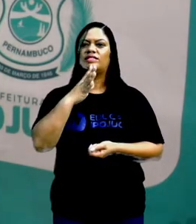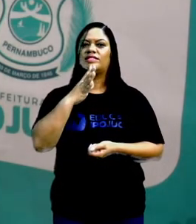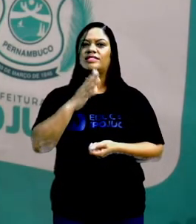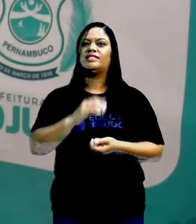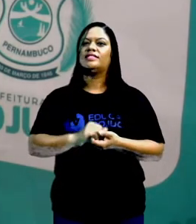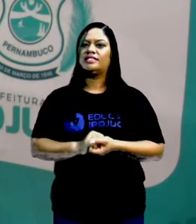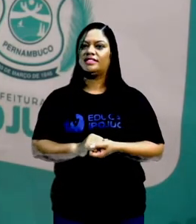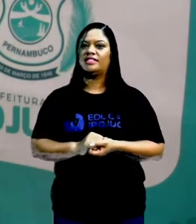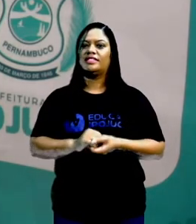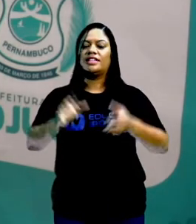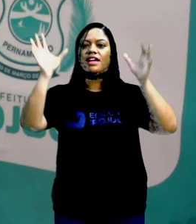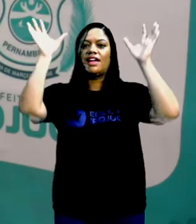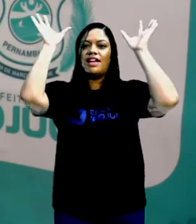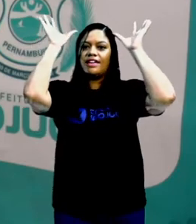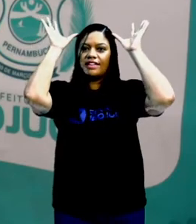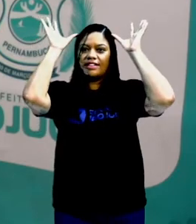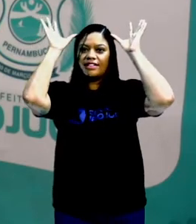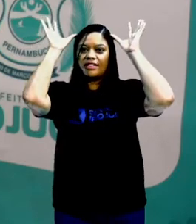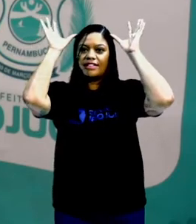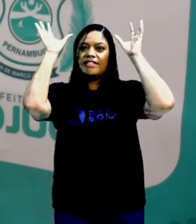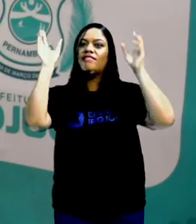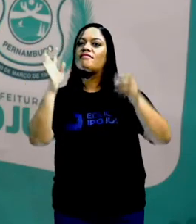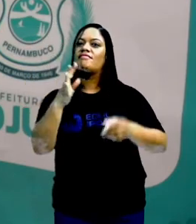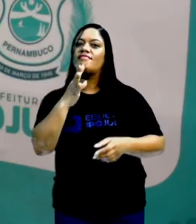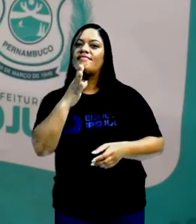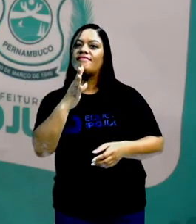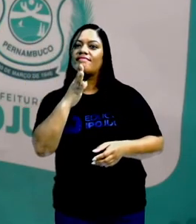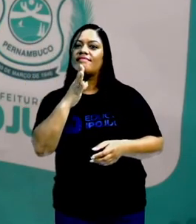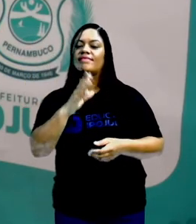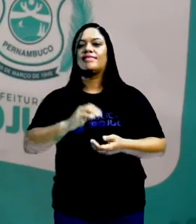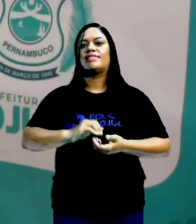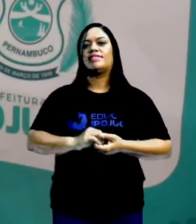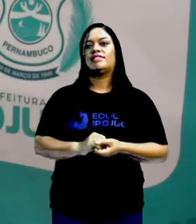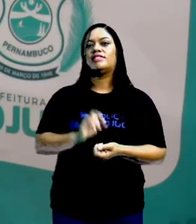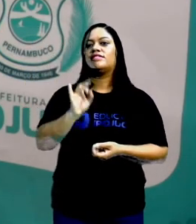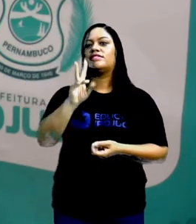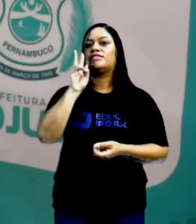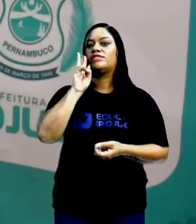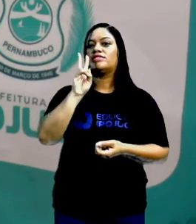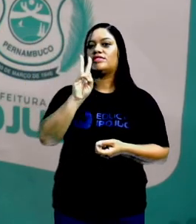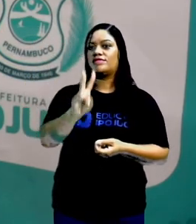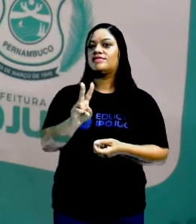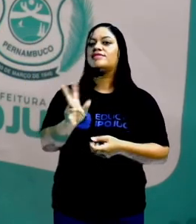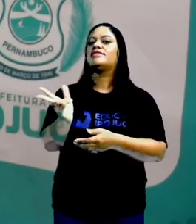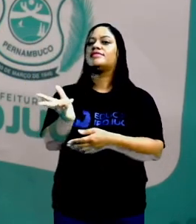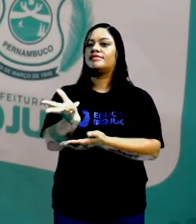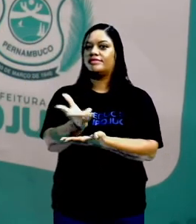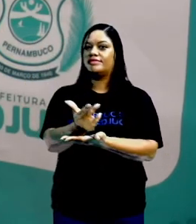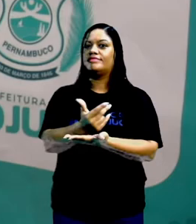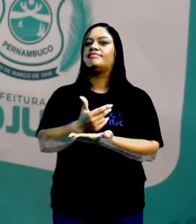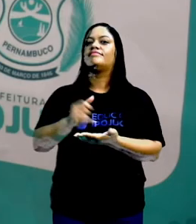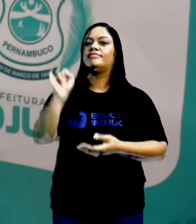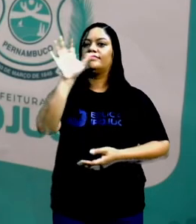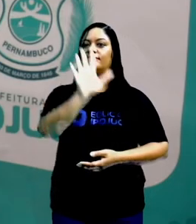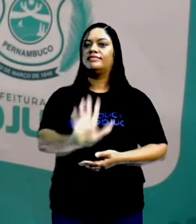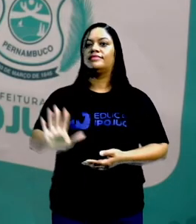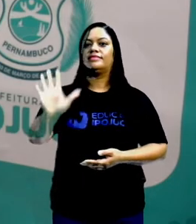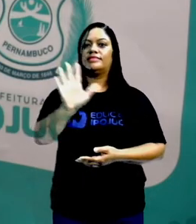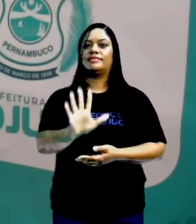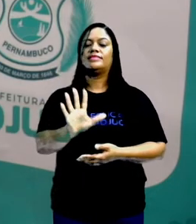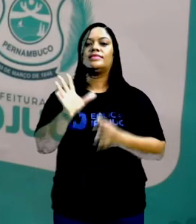hiena aí? Quem viu, levanta a mão. Eu só vi na imagem, porque ele é um